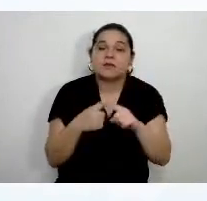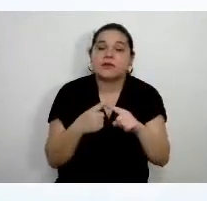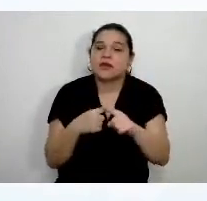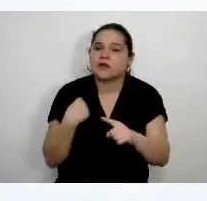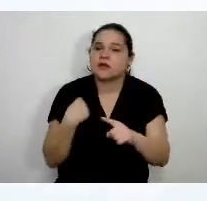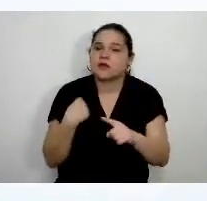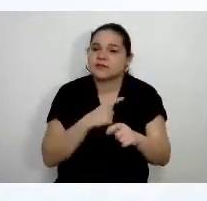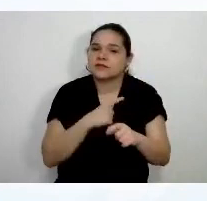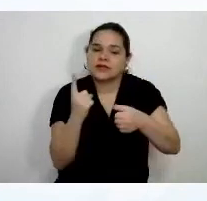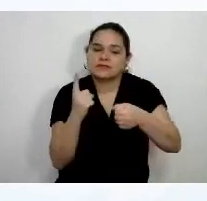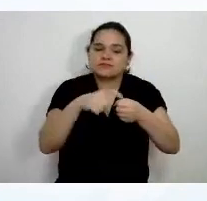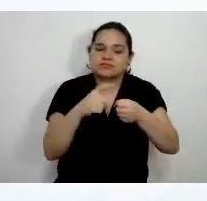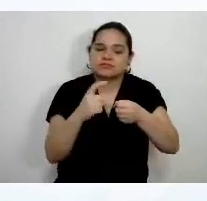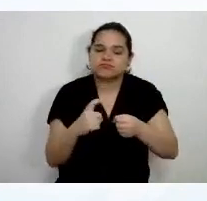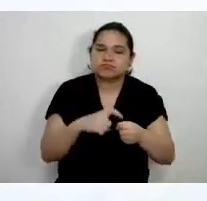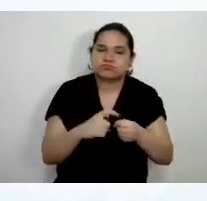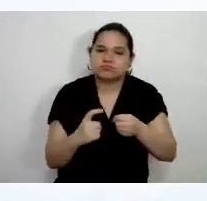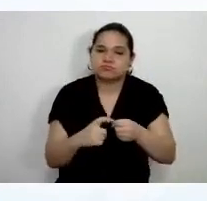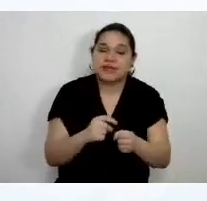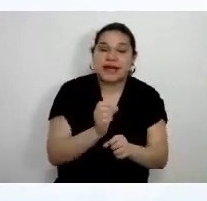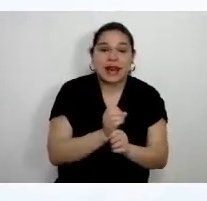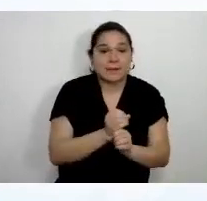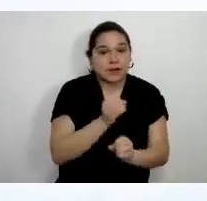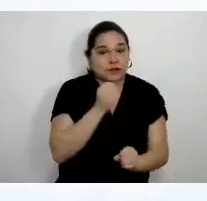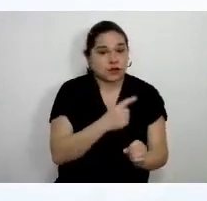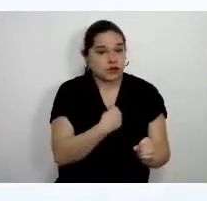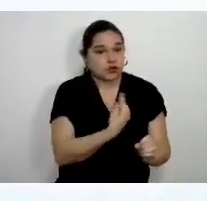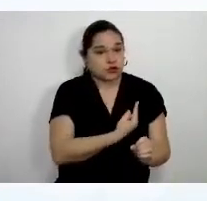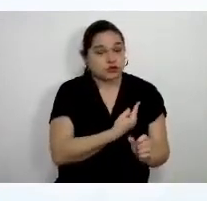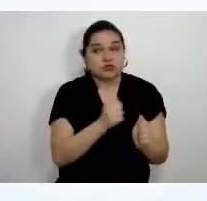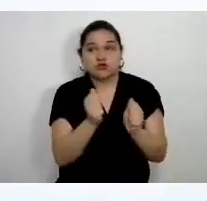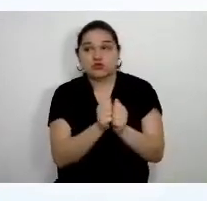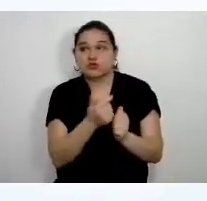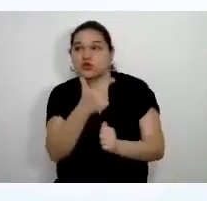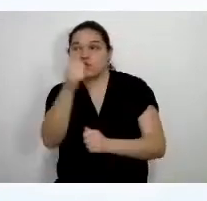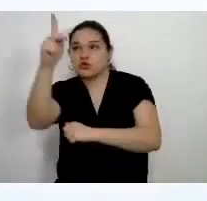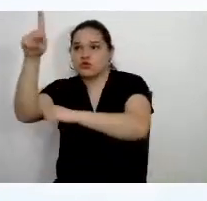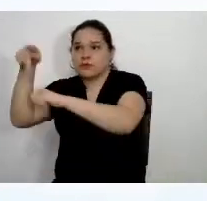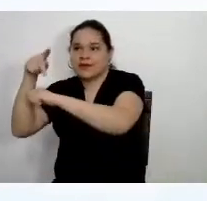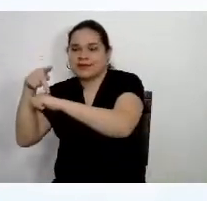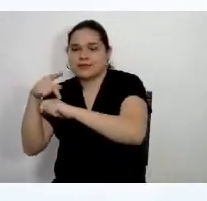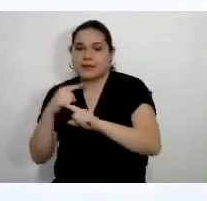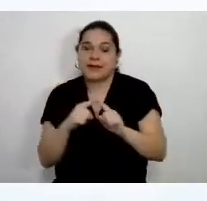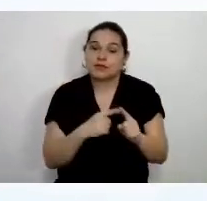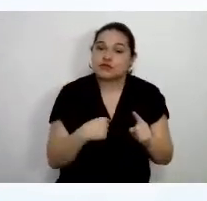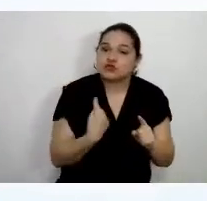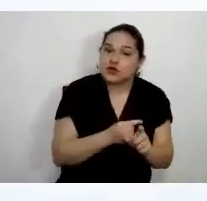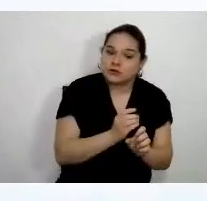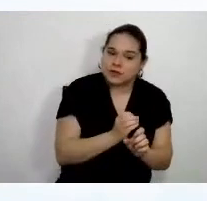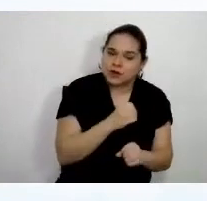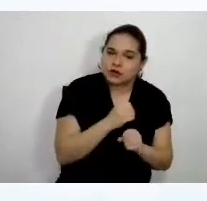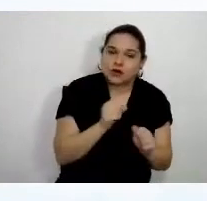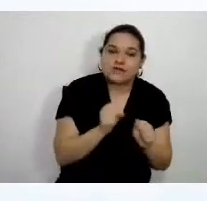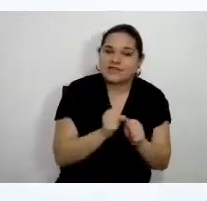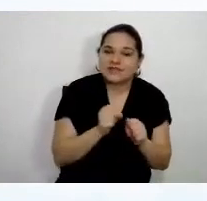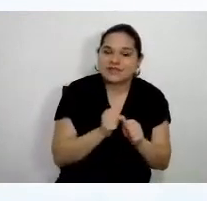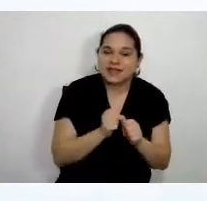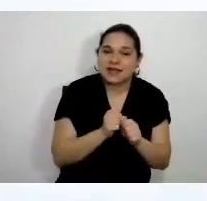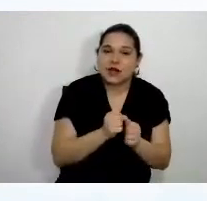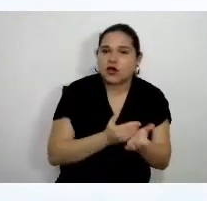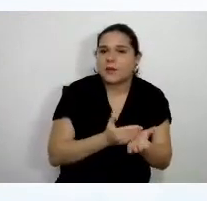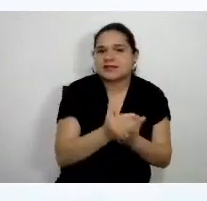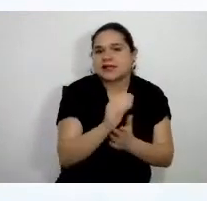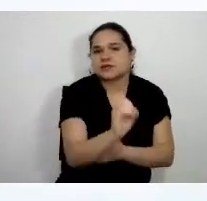entre laboratórios nossos com laboratórios de fora, mas os nossos laboratórios eles não vão produzir a vacina do zero. Eles